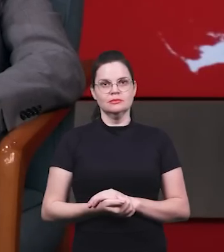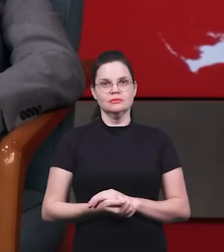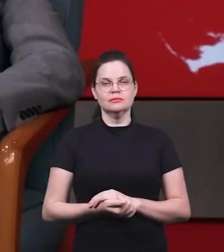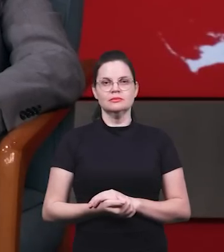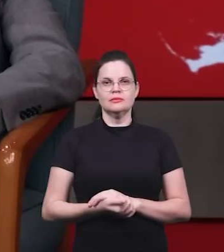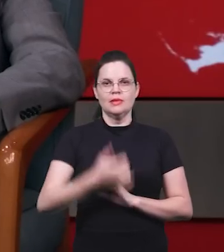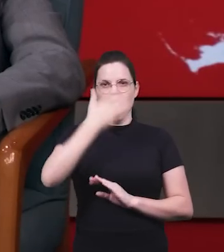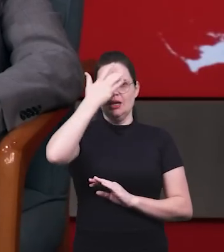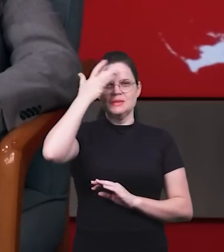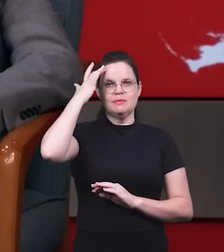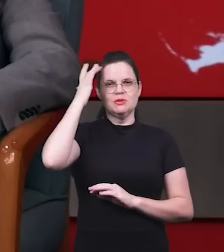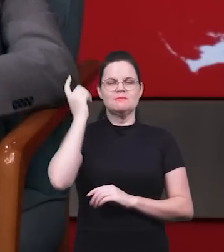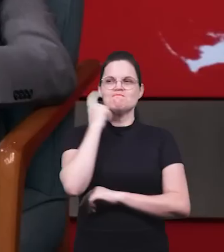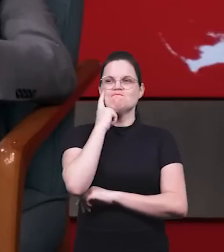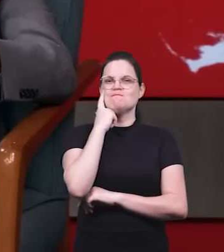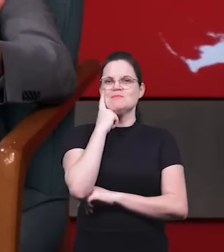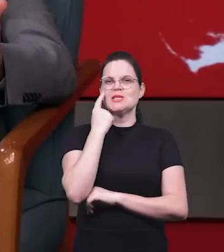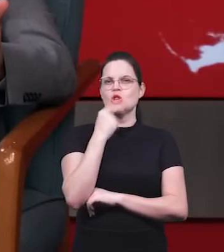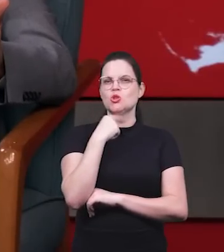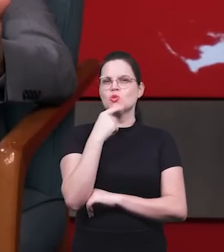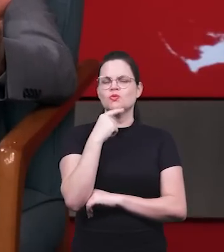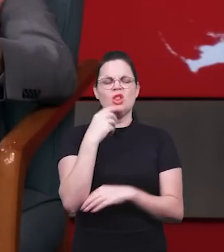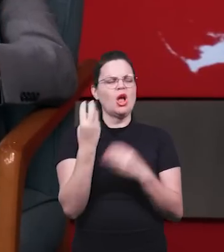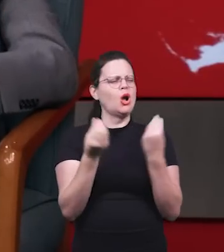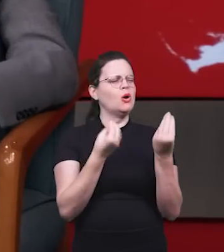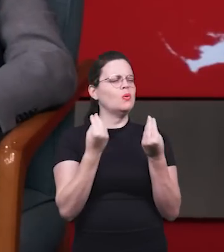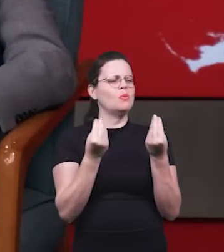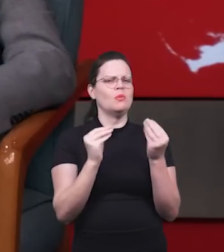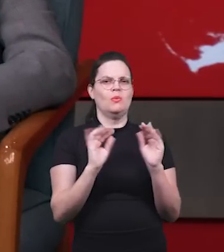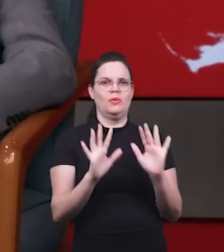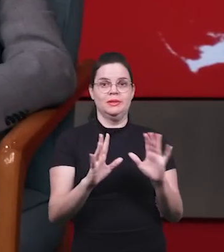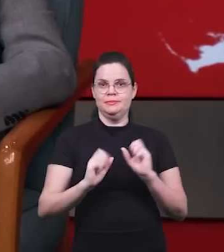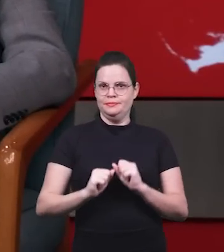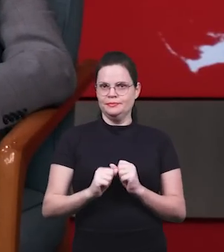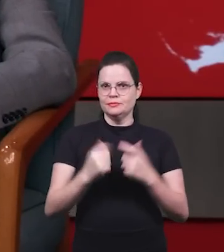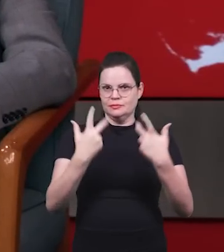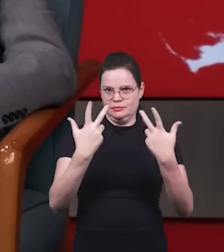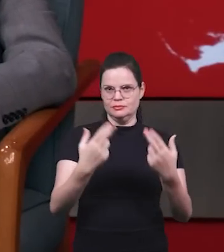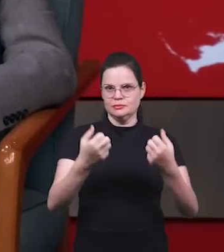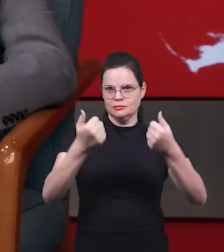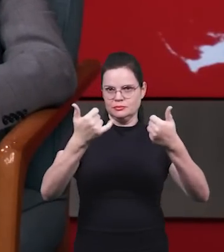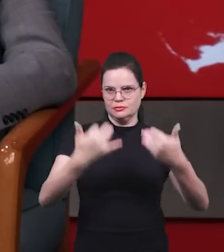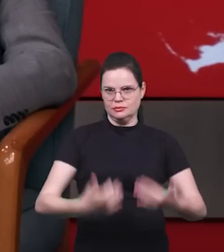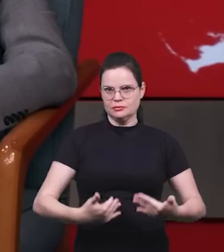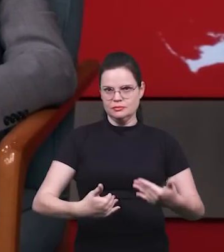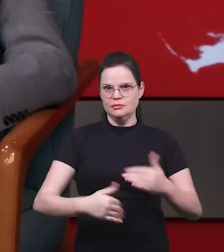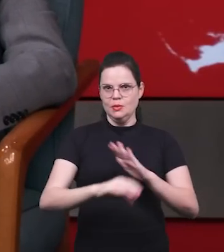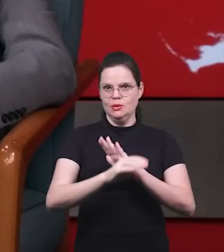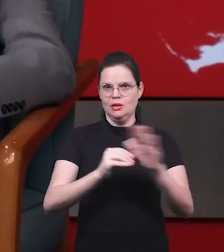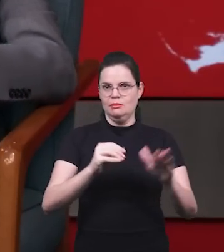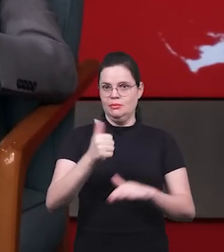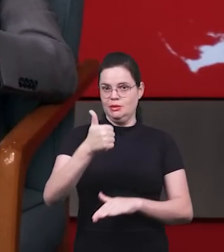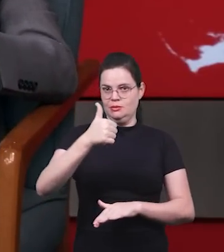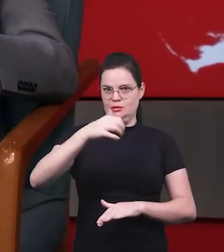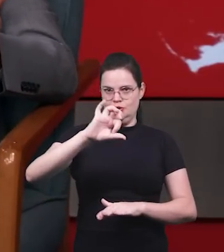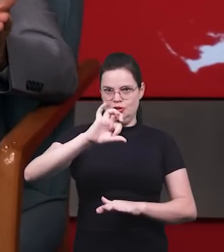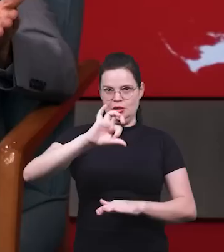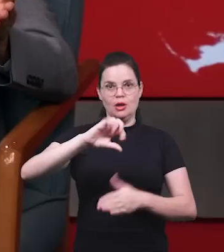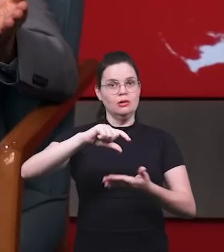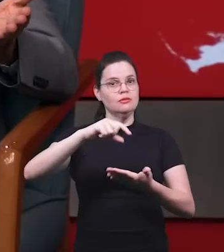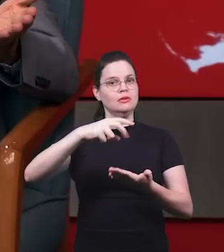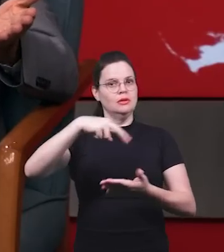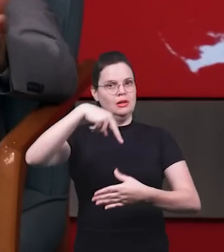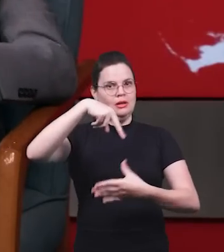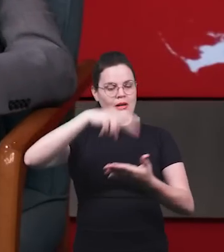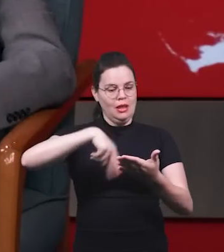comentam, como é que pode ser isso? Eu citei aqui o caso do capítulo 19 do livro de Atos, está na Bíblia,